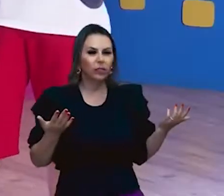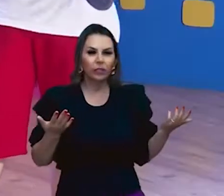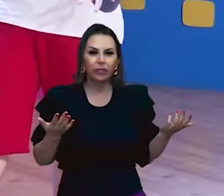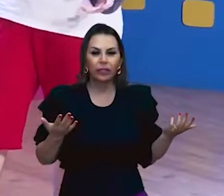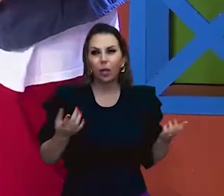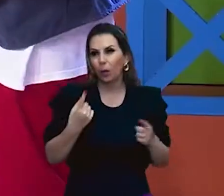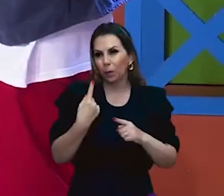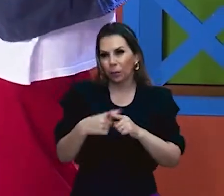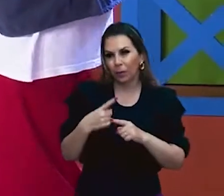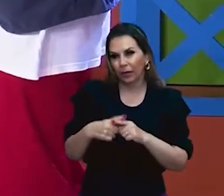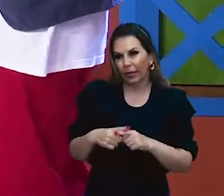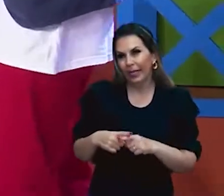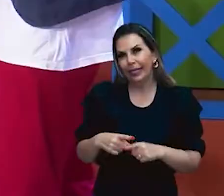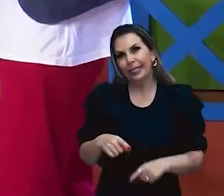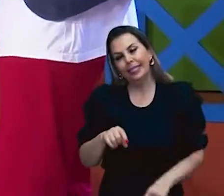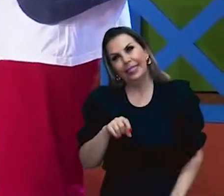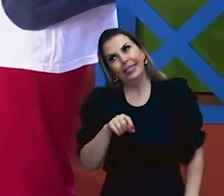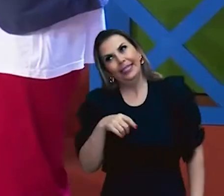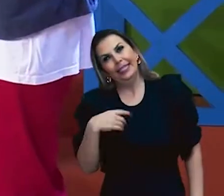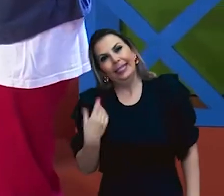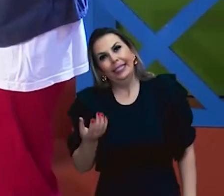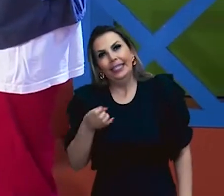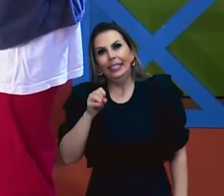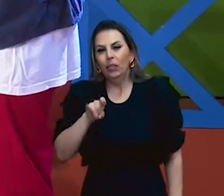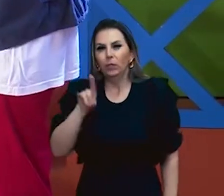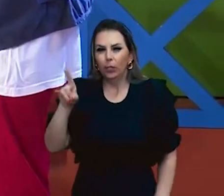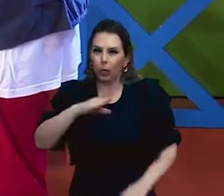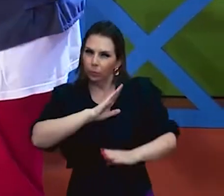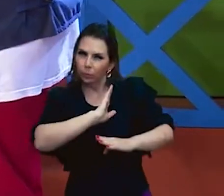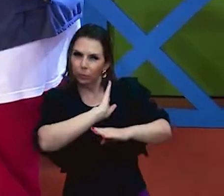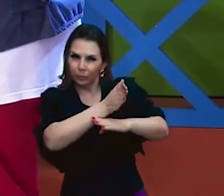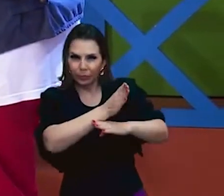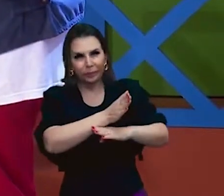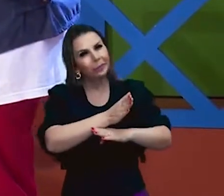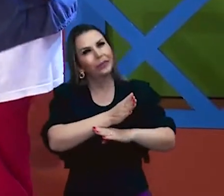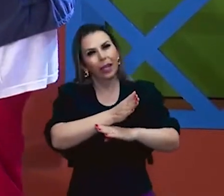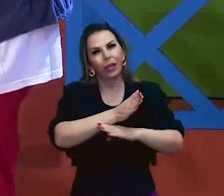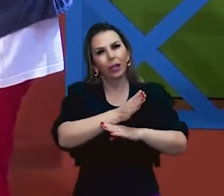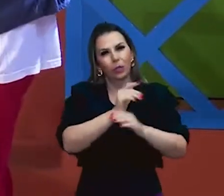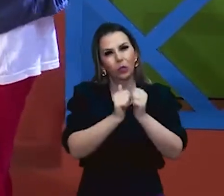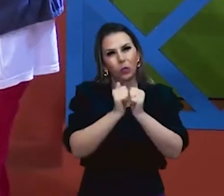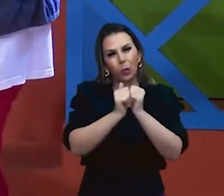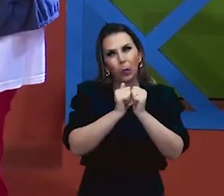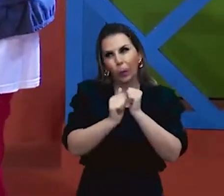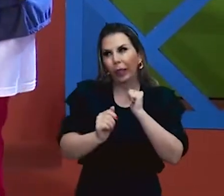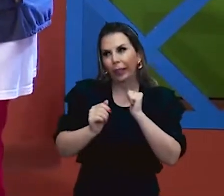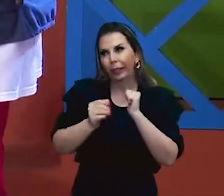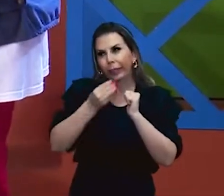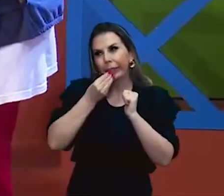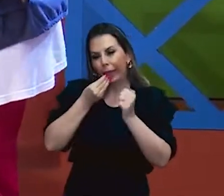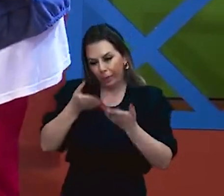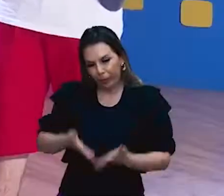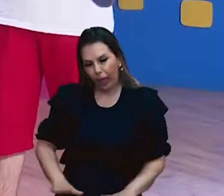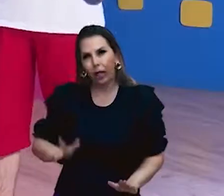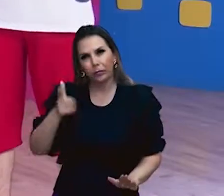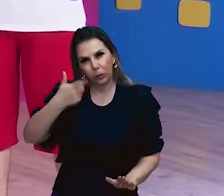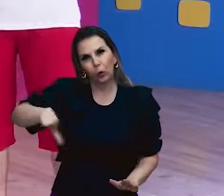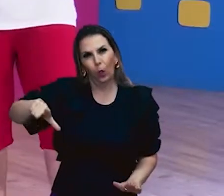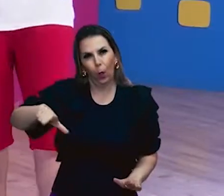Qual é a graça? Porque, tipo assim, olha, é você melhor que o Neymar é só se você nascer de novo, né?